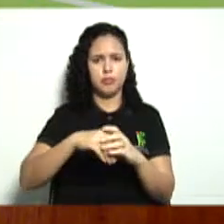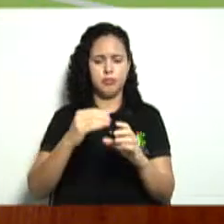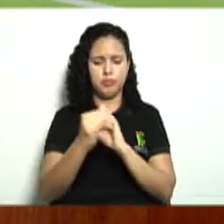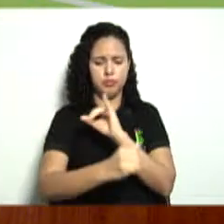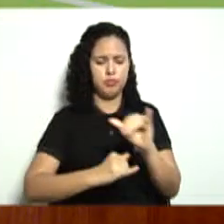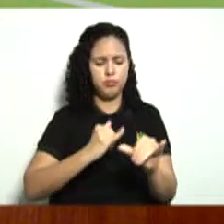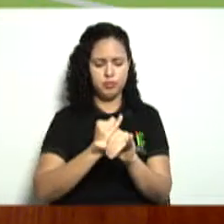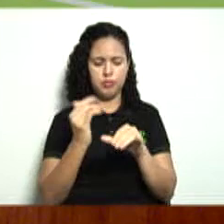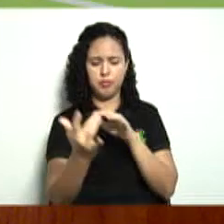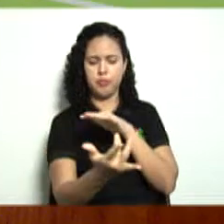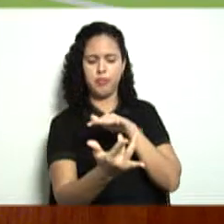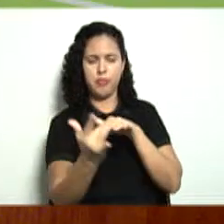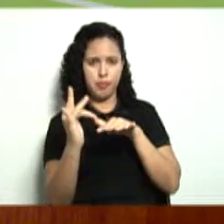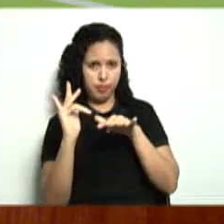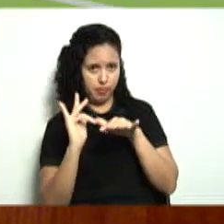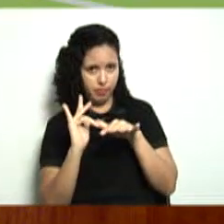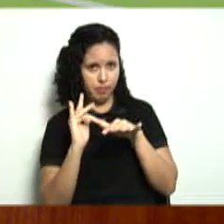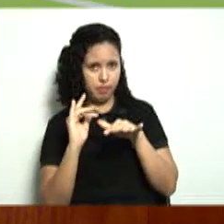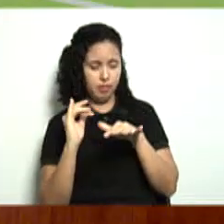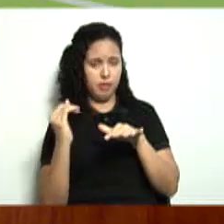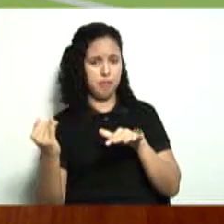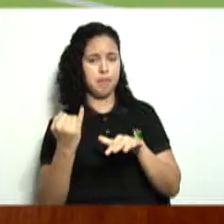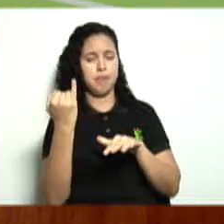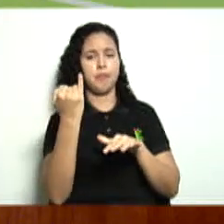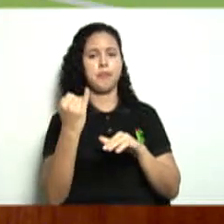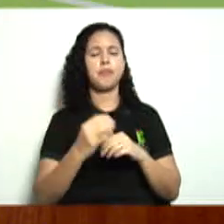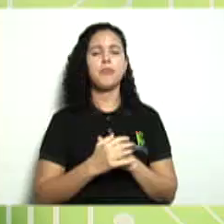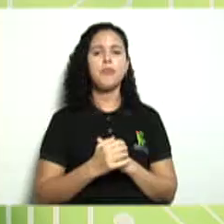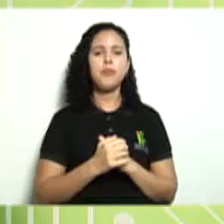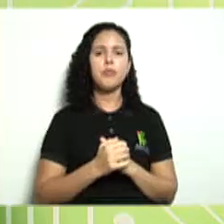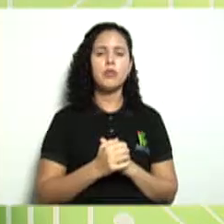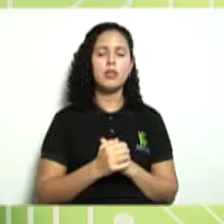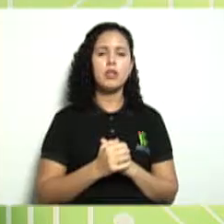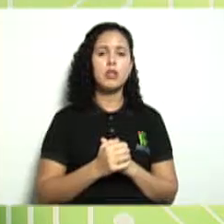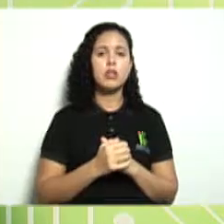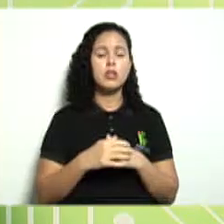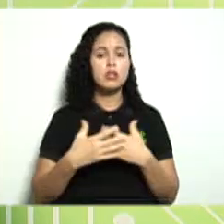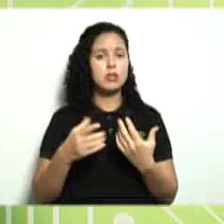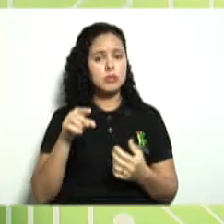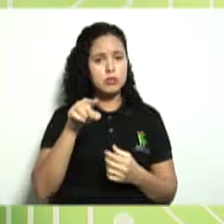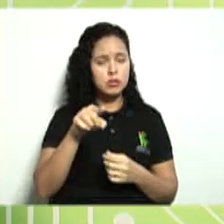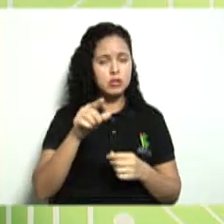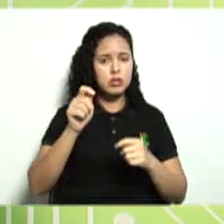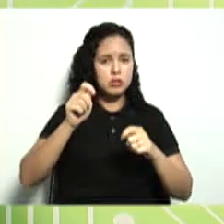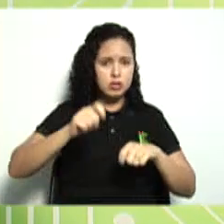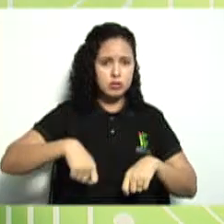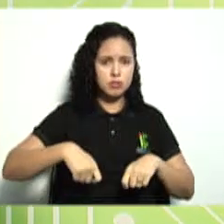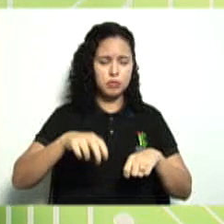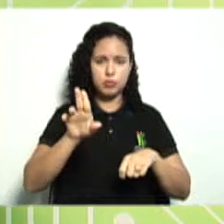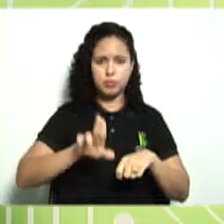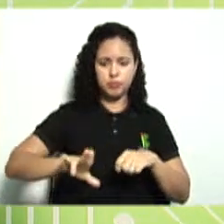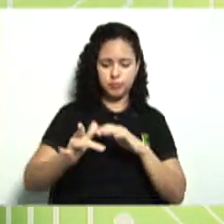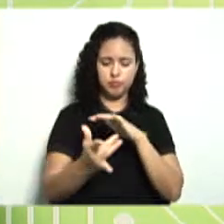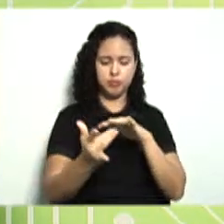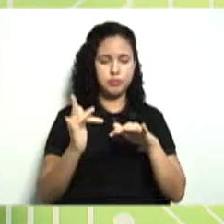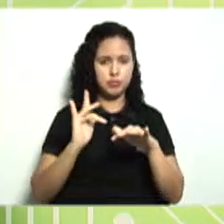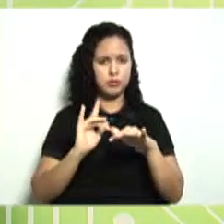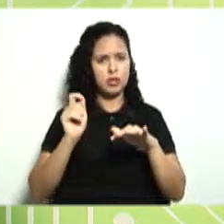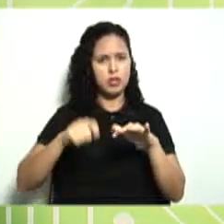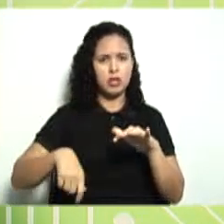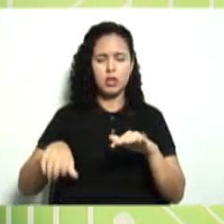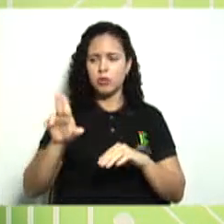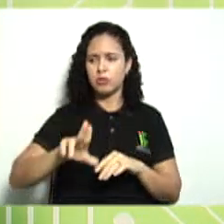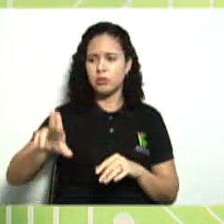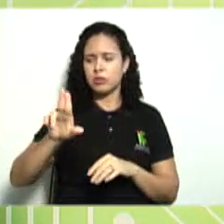redes sociais. É bem interessante isso aí. Né? É isso aí. Então, assim, você, além de utilizar as redes sociais, pode fazer diversos outros